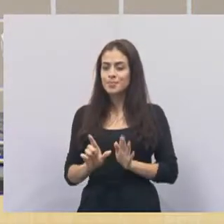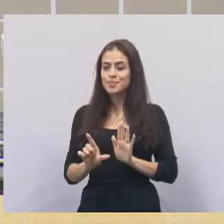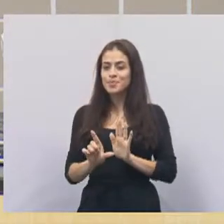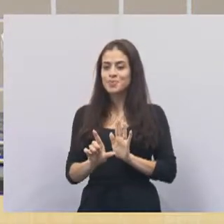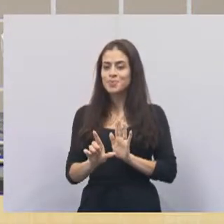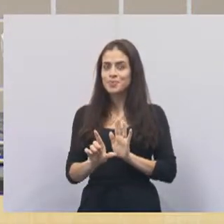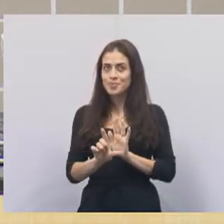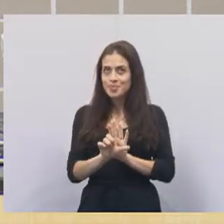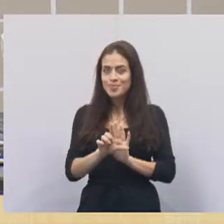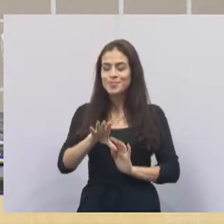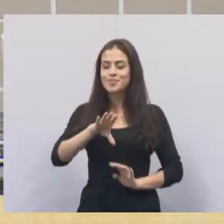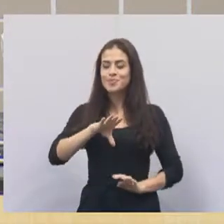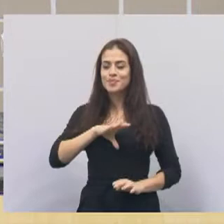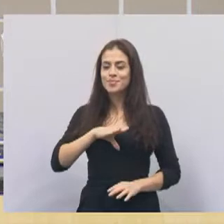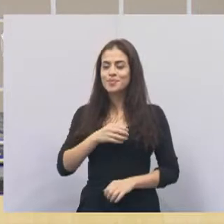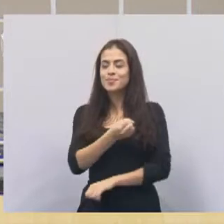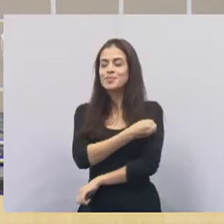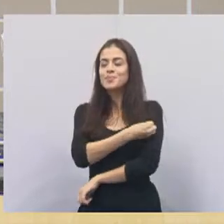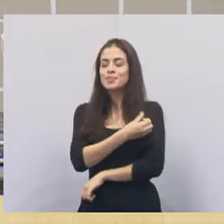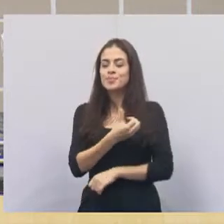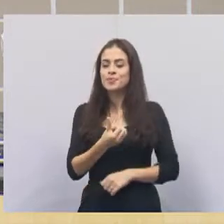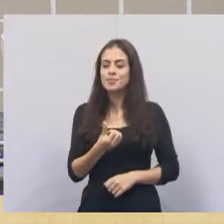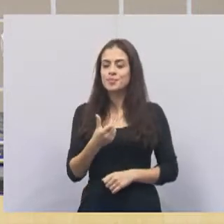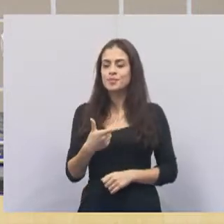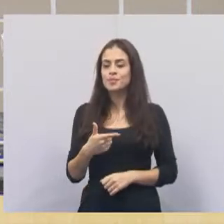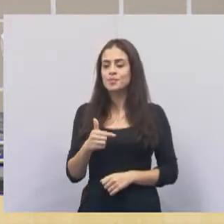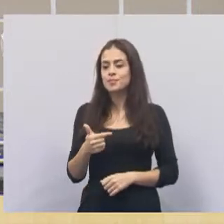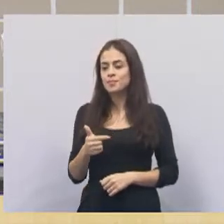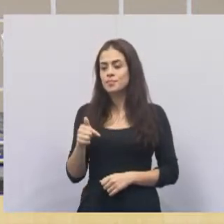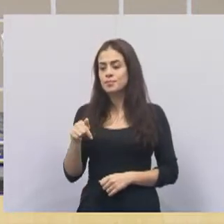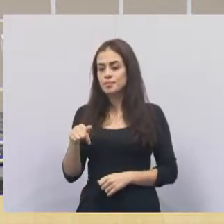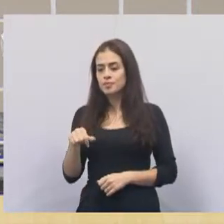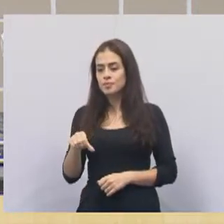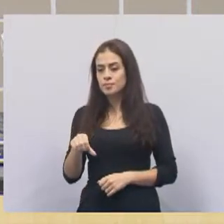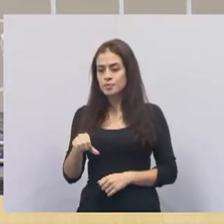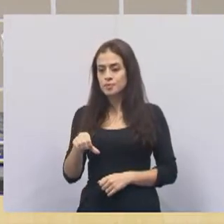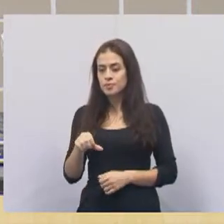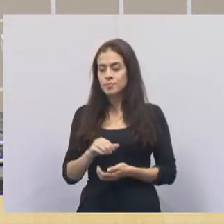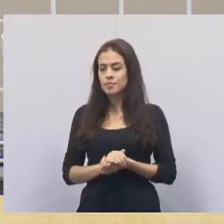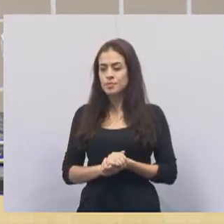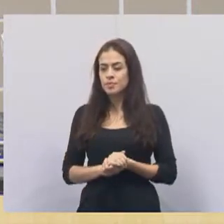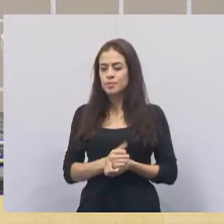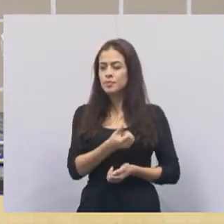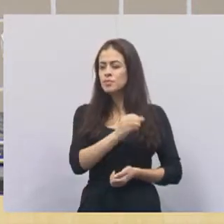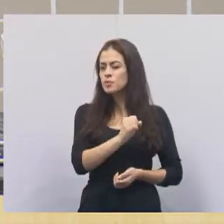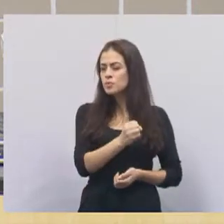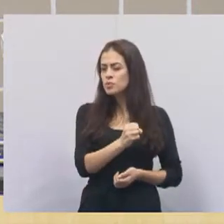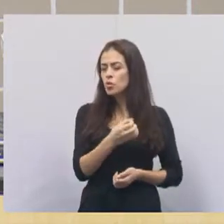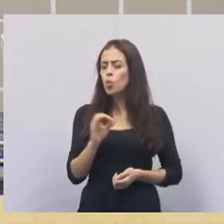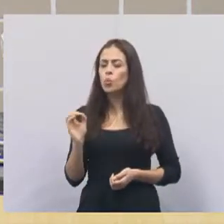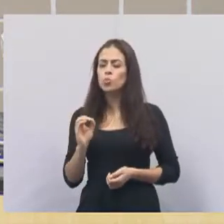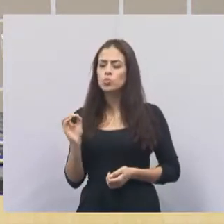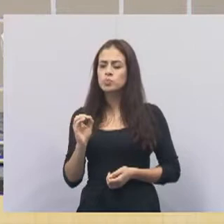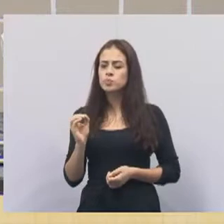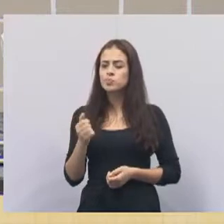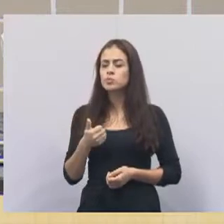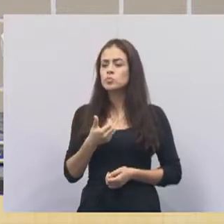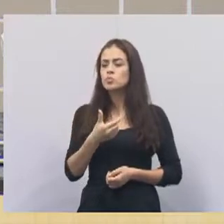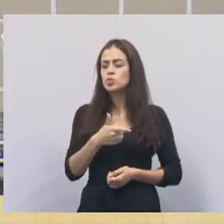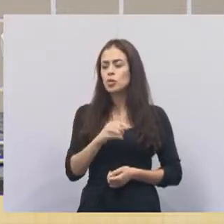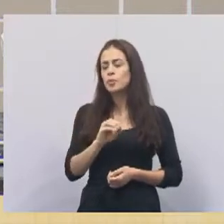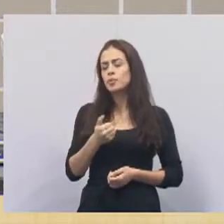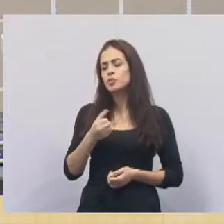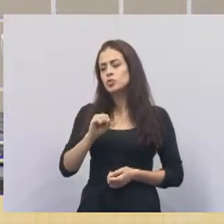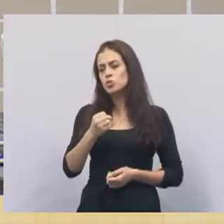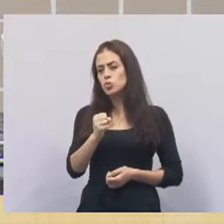número 6229/ 2018 de 18 de outubro de 2018 institui política Municipal